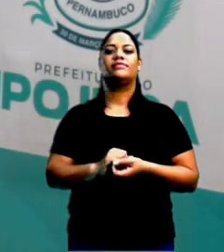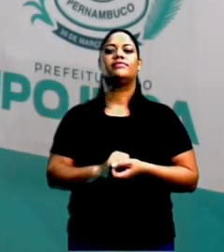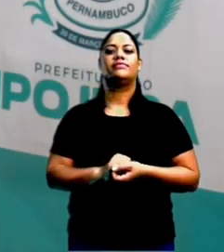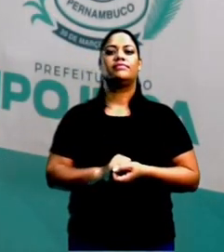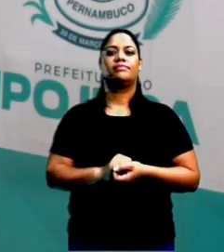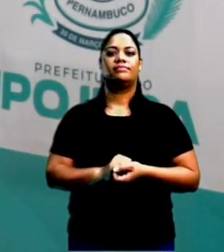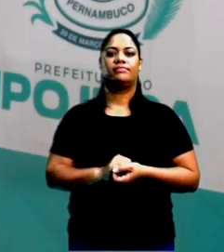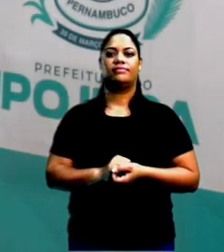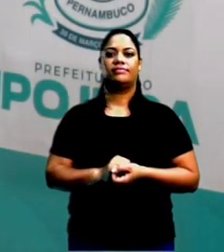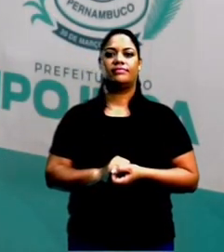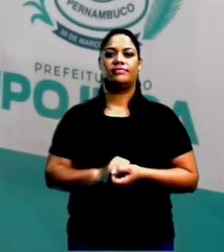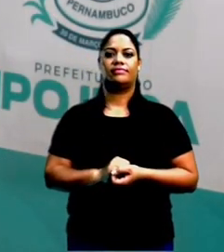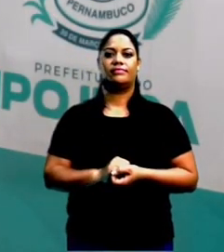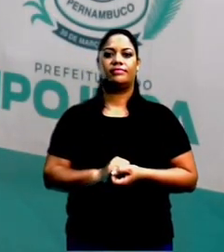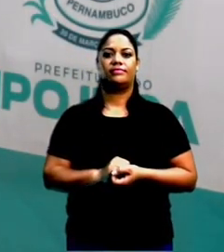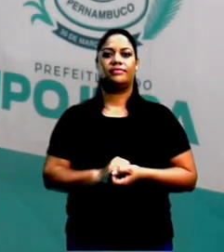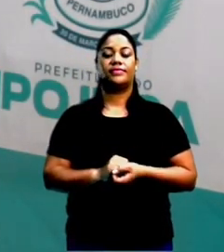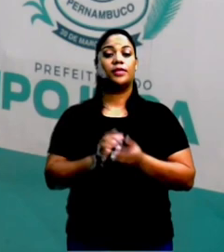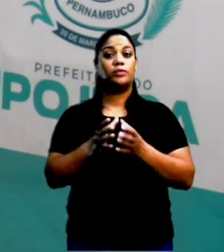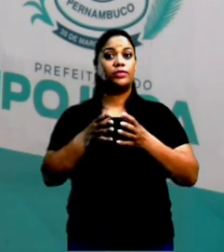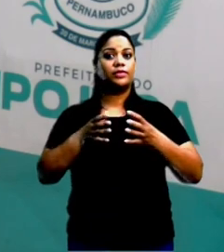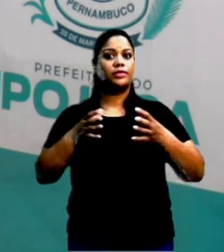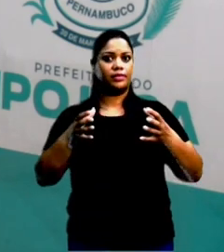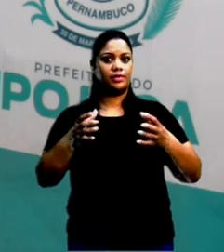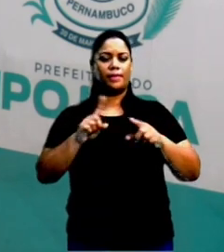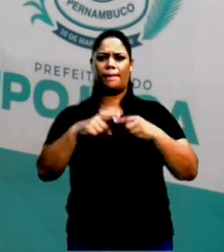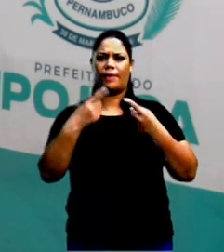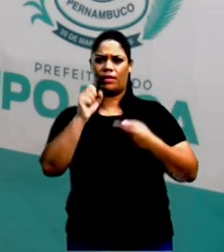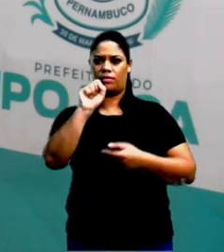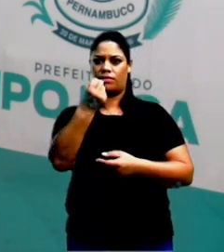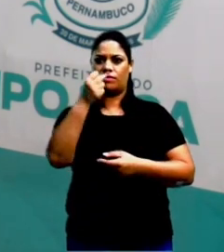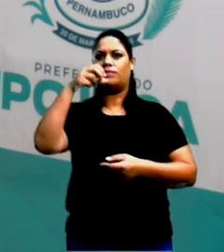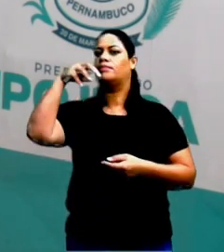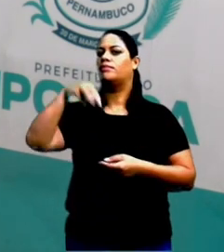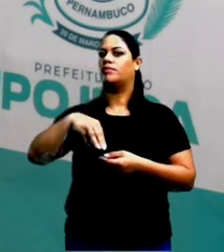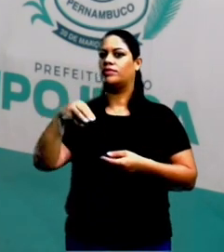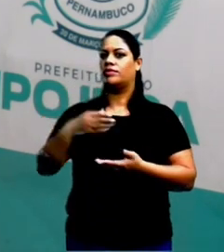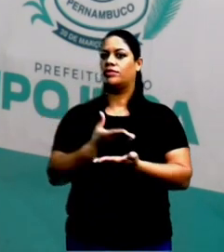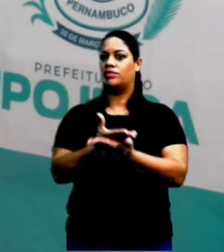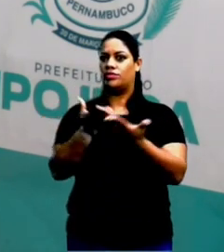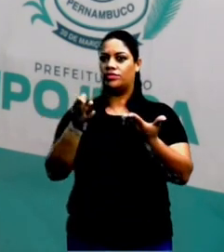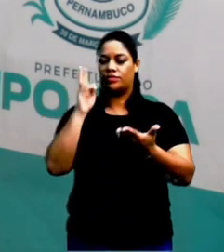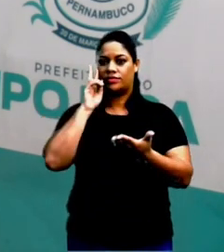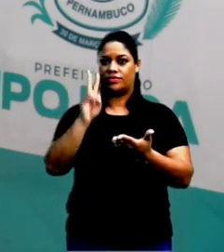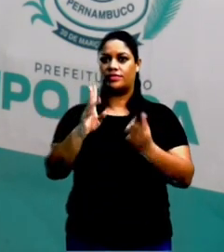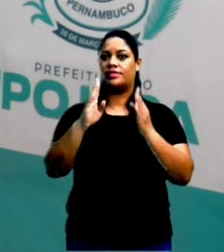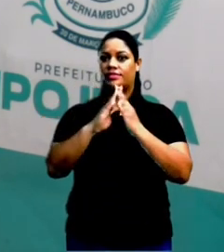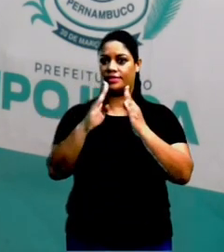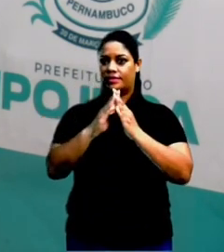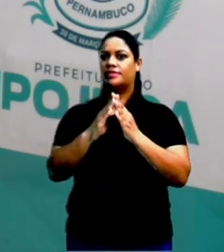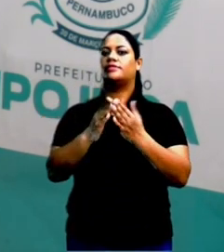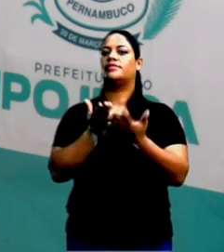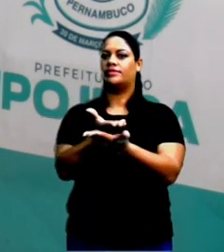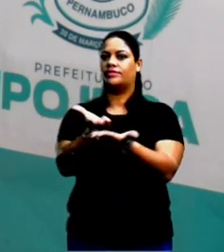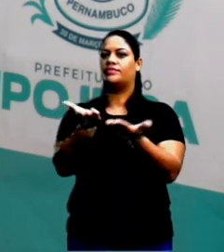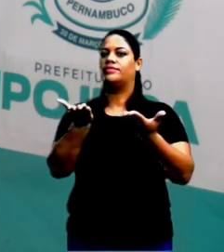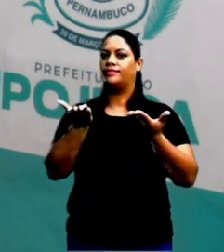falei, eu não trouxe ele para passar aqui porque ele é grande, ele tem mais de 8 minutos. Então vocês vão ler aí na casa de vocês, vão assistir na casa de